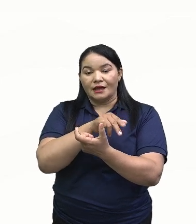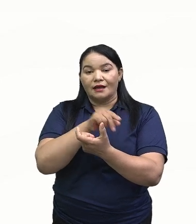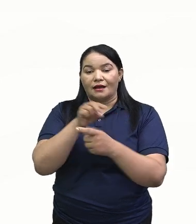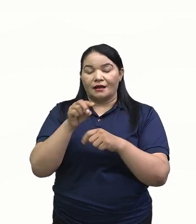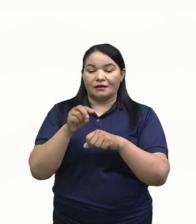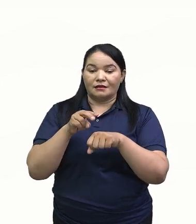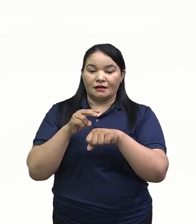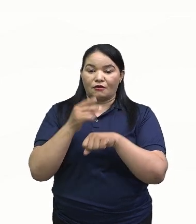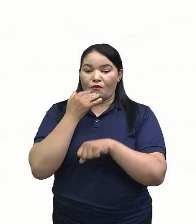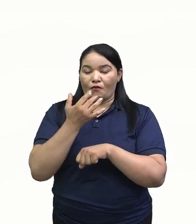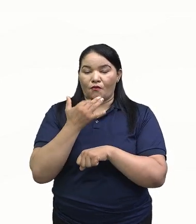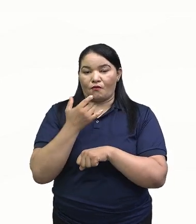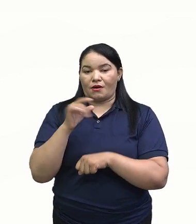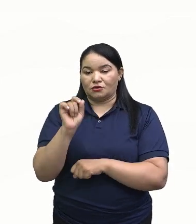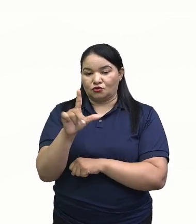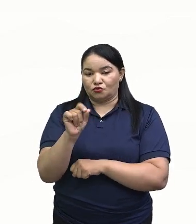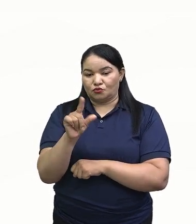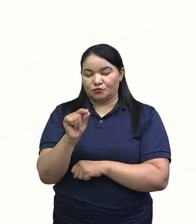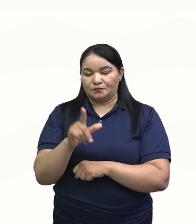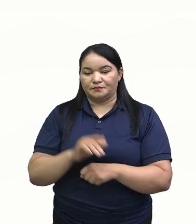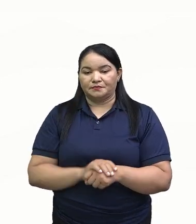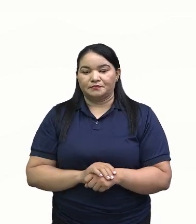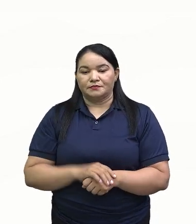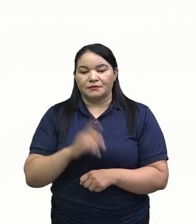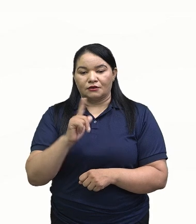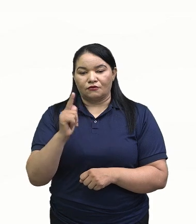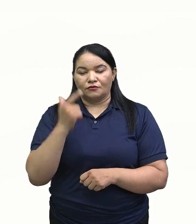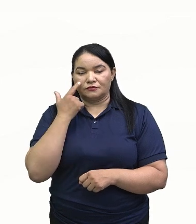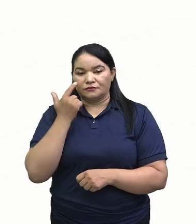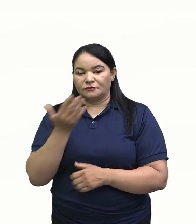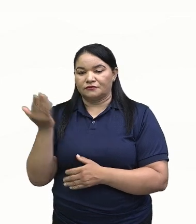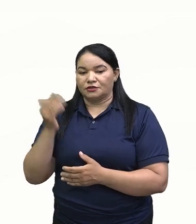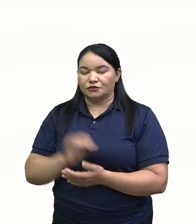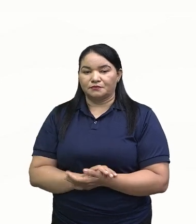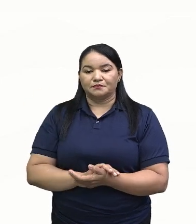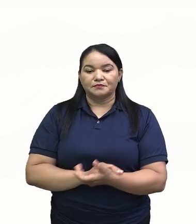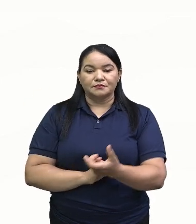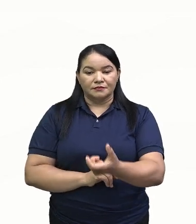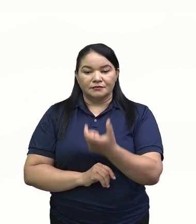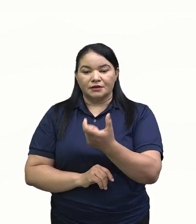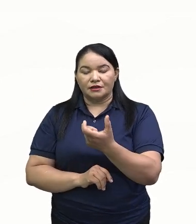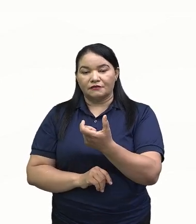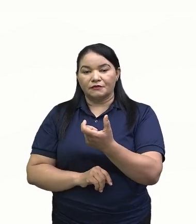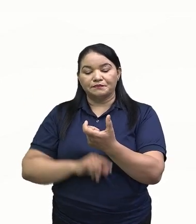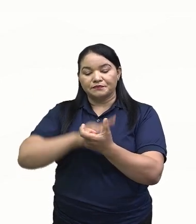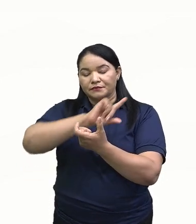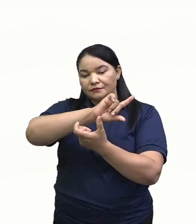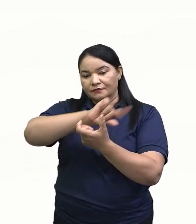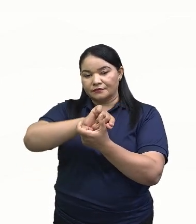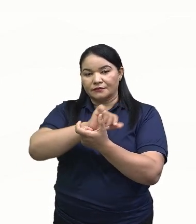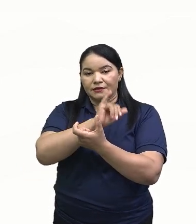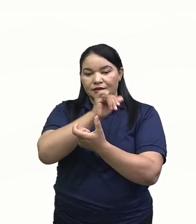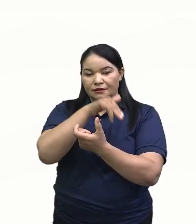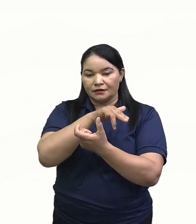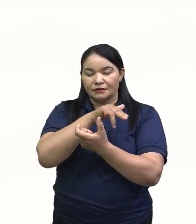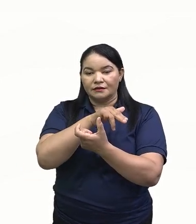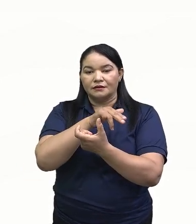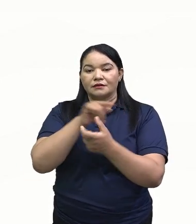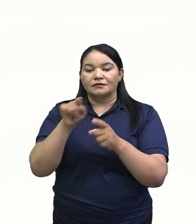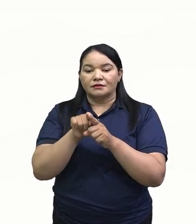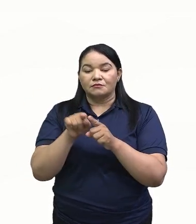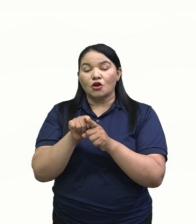Então, tem o invisível. Observe, né? Prefixo in, novamente ele traz um sentido um